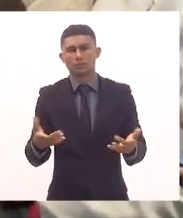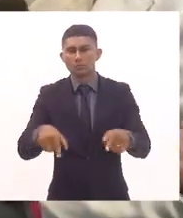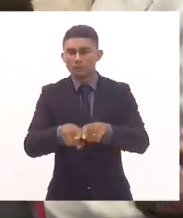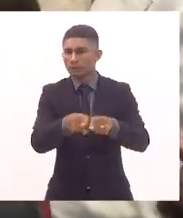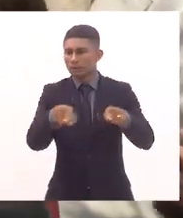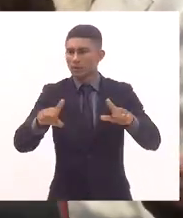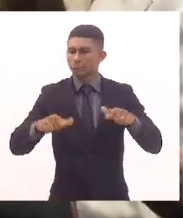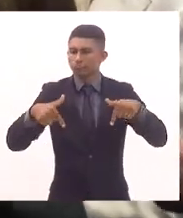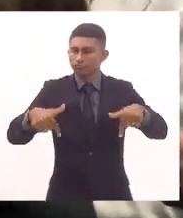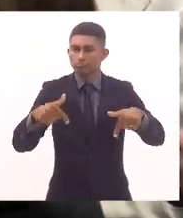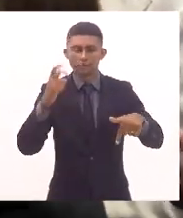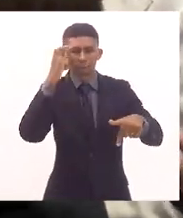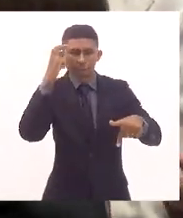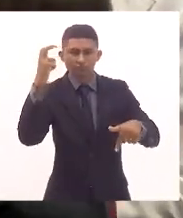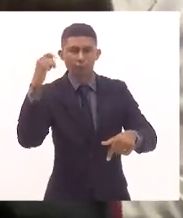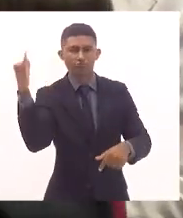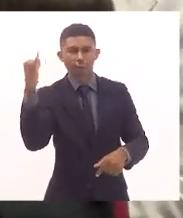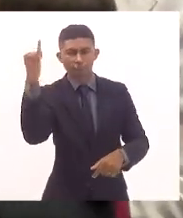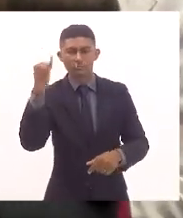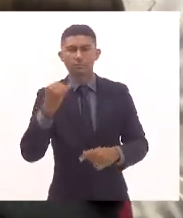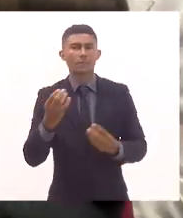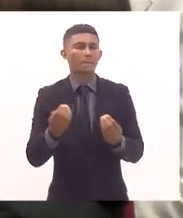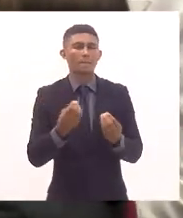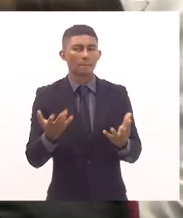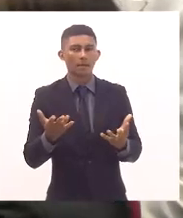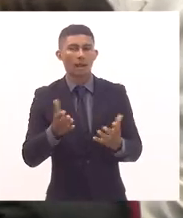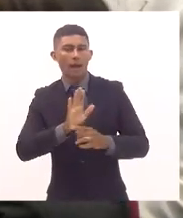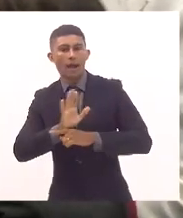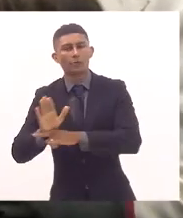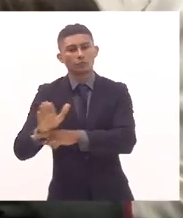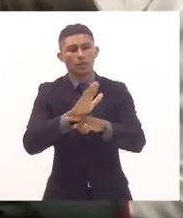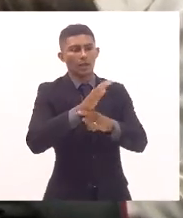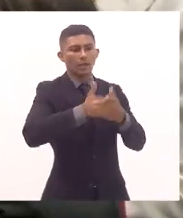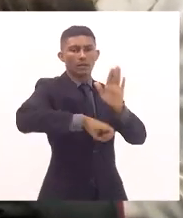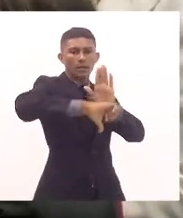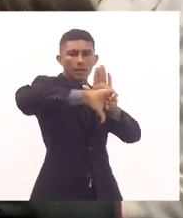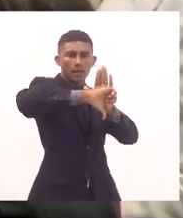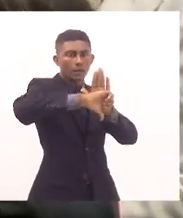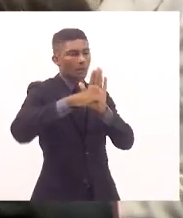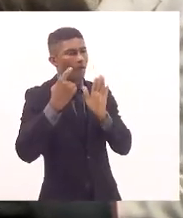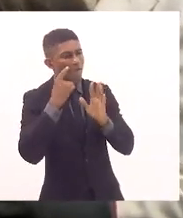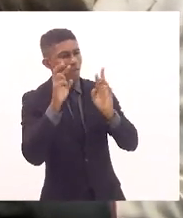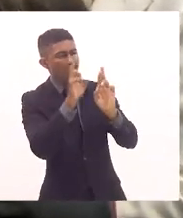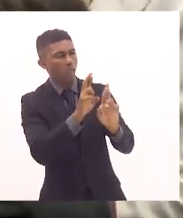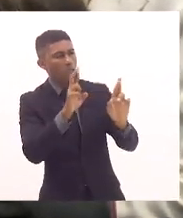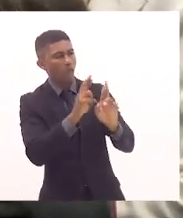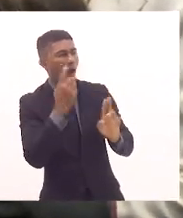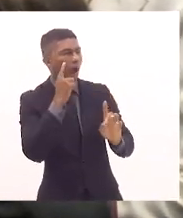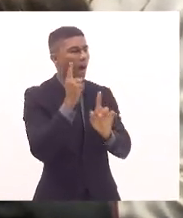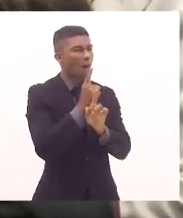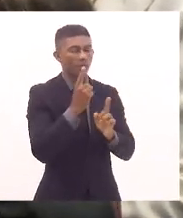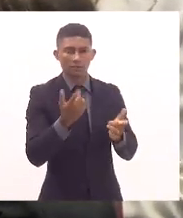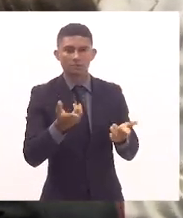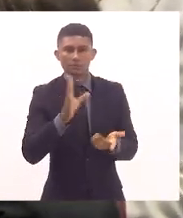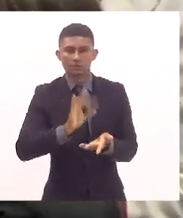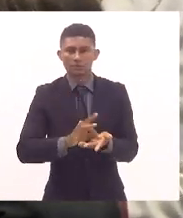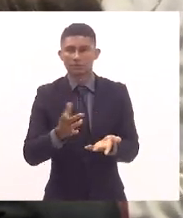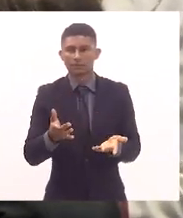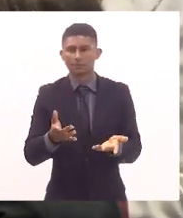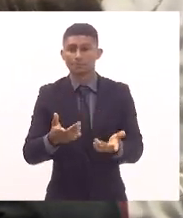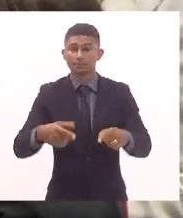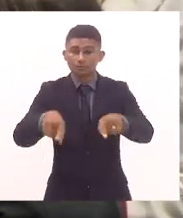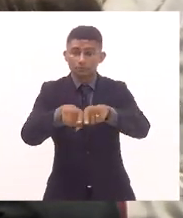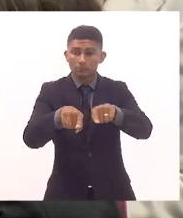com inteligência, de ajudar no desvendamento dos crimes, de ajudar, de fato, a desmontar